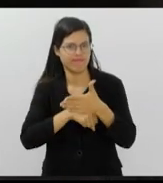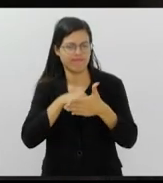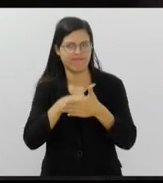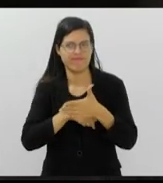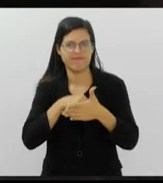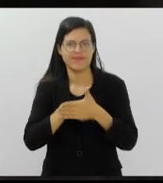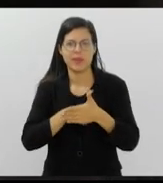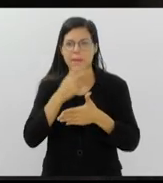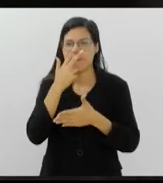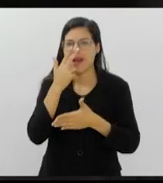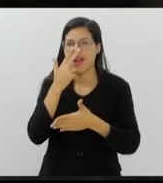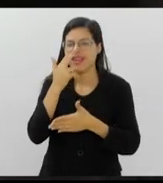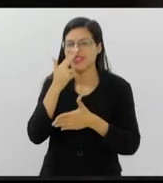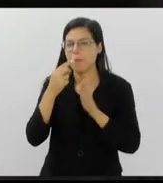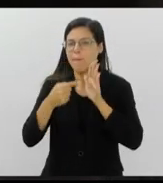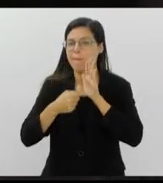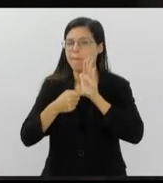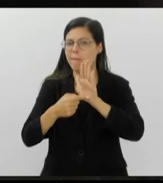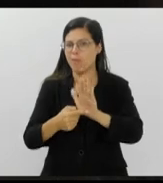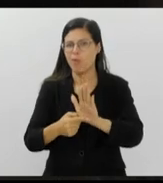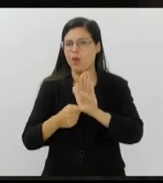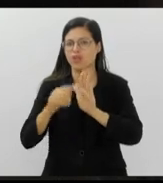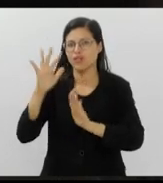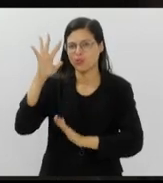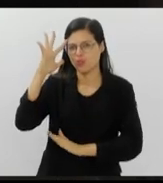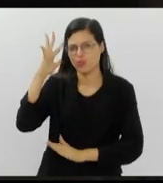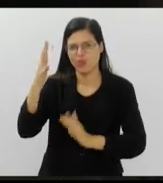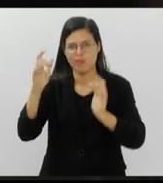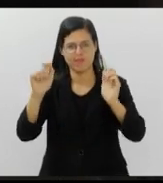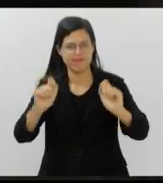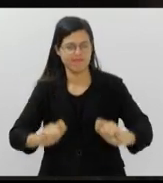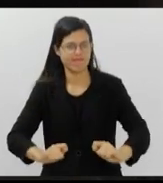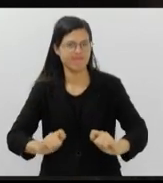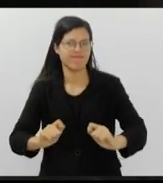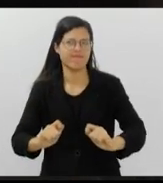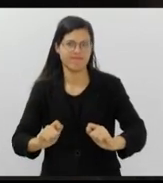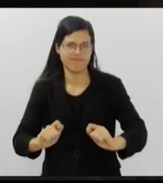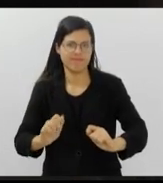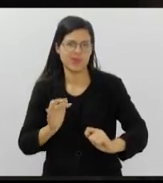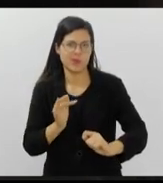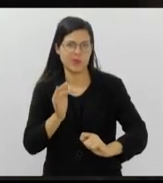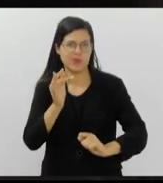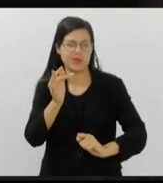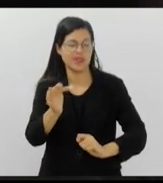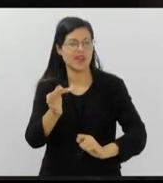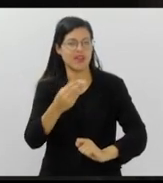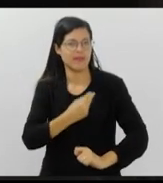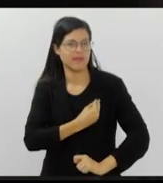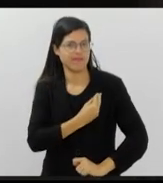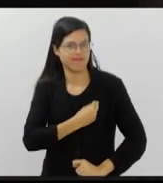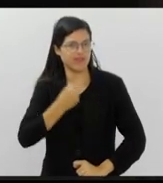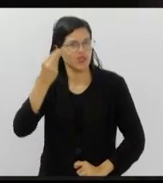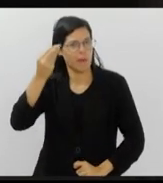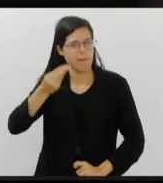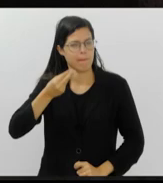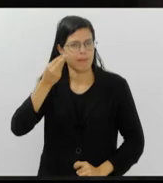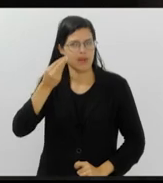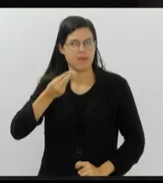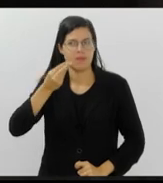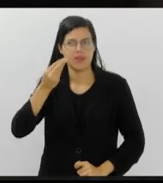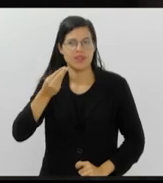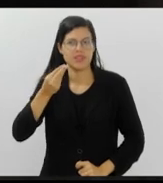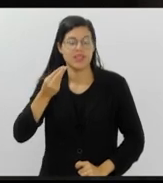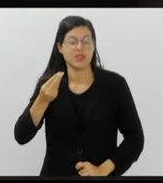luz no horizonte de possibilidades a serem vivenciadas em prol de